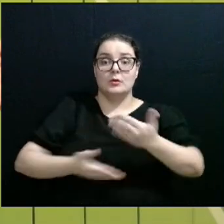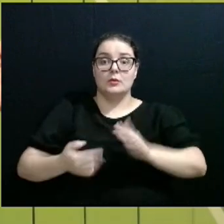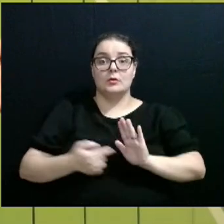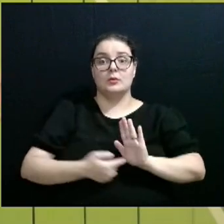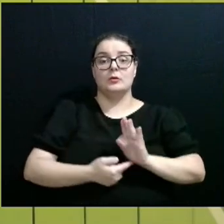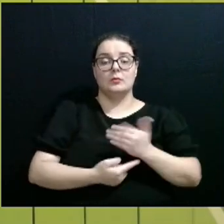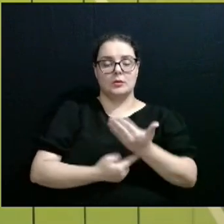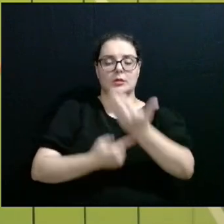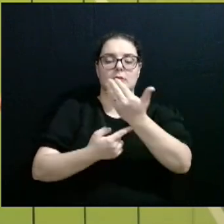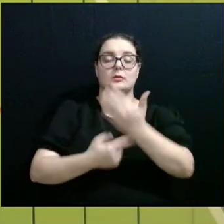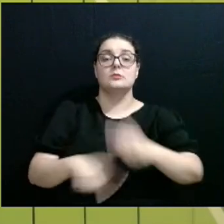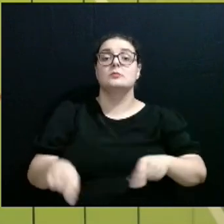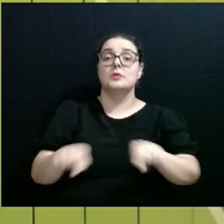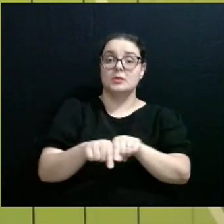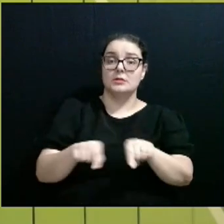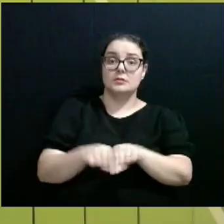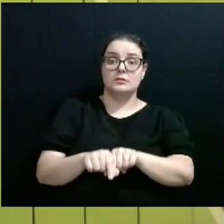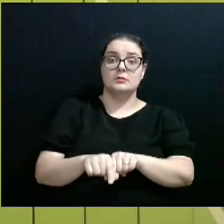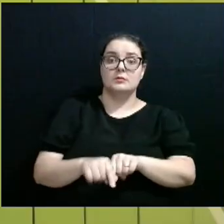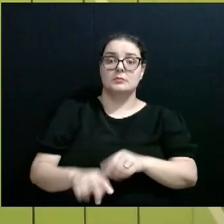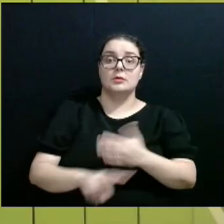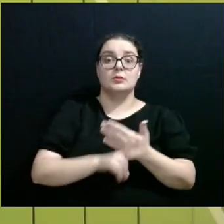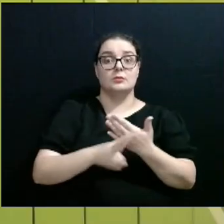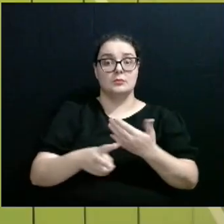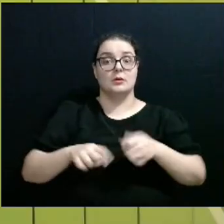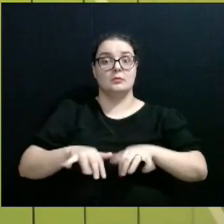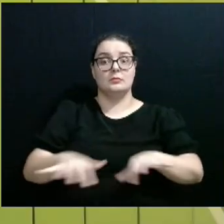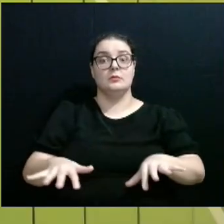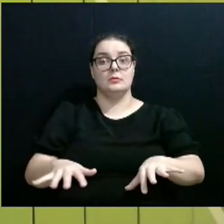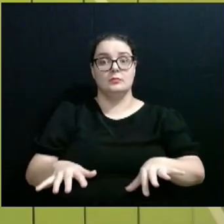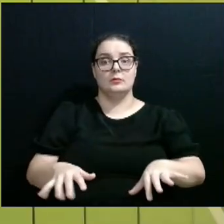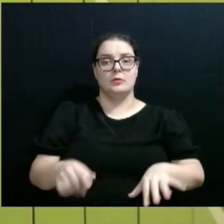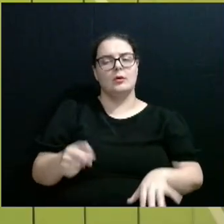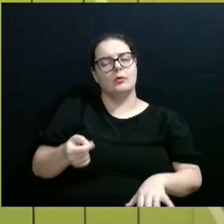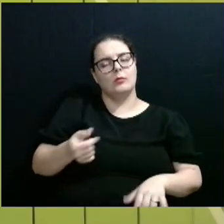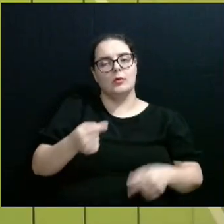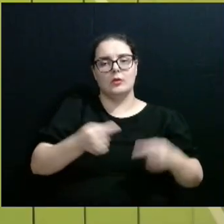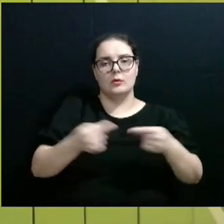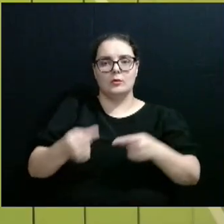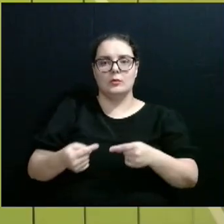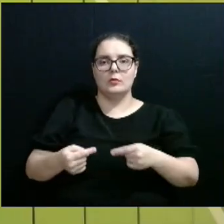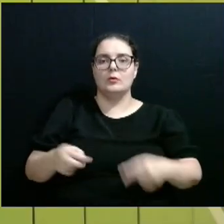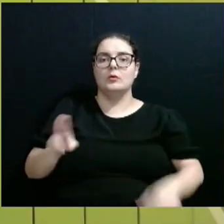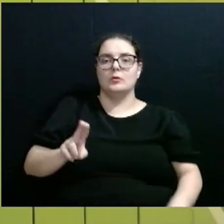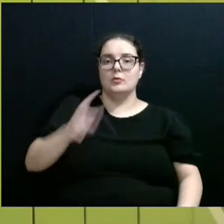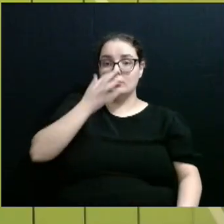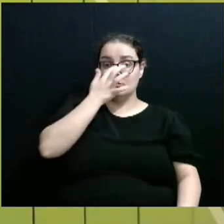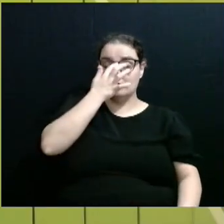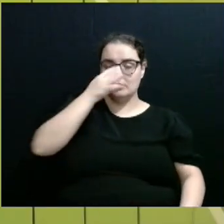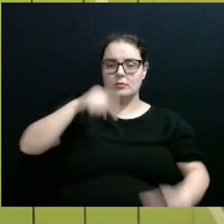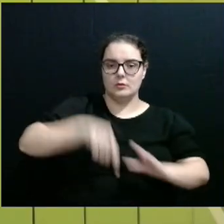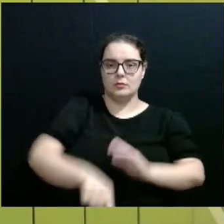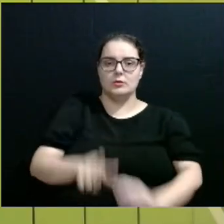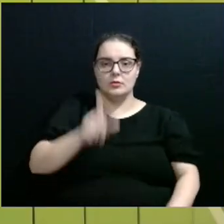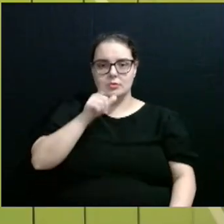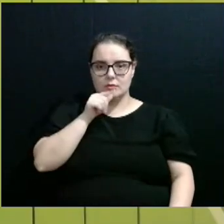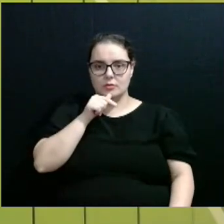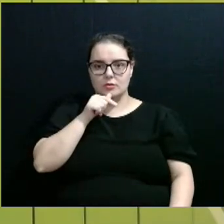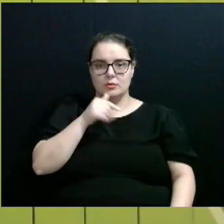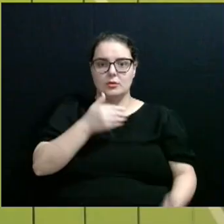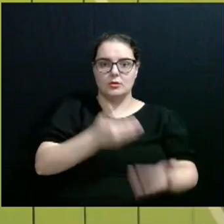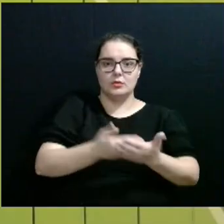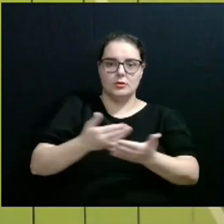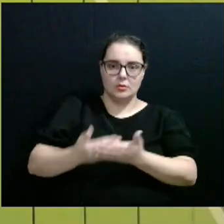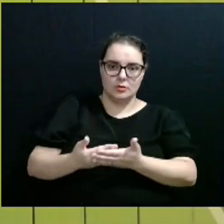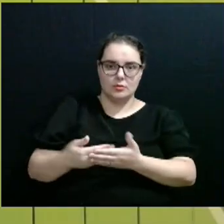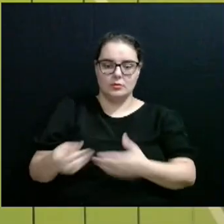mas também trouxe um impacto ambiental pouco discutido: o consumo intensivo de água. Estudos recentes